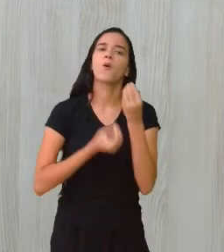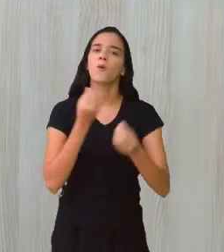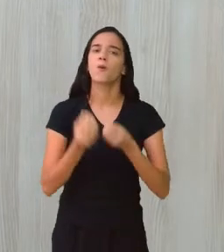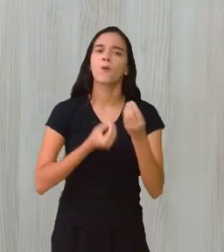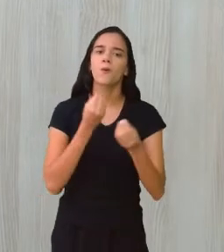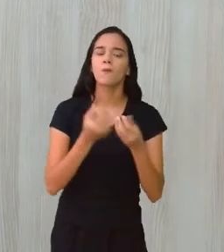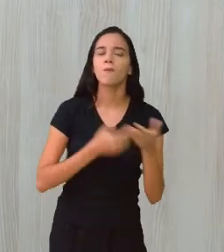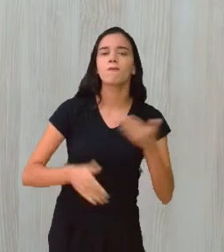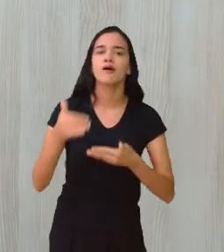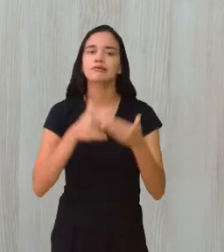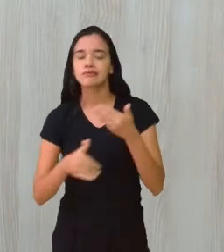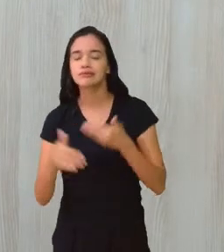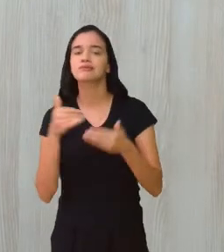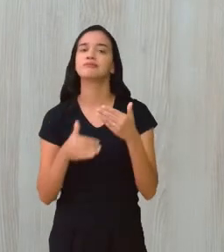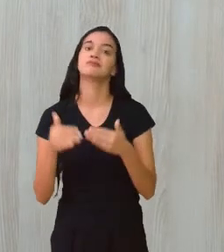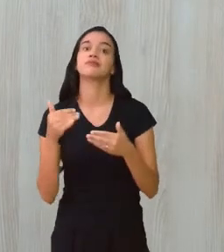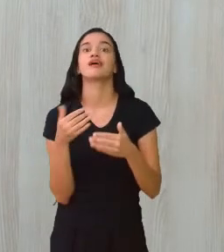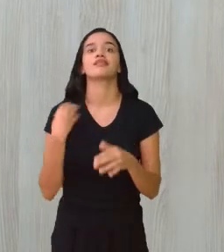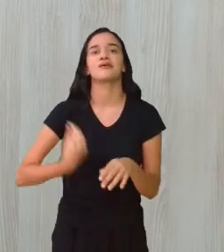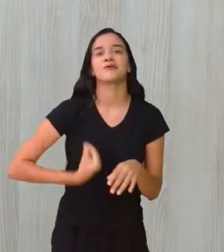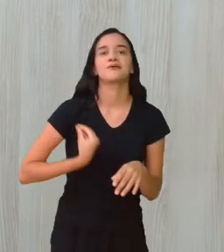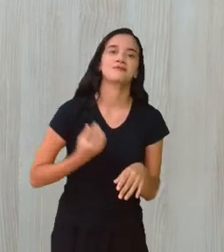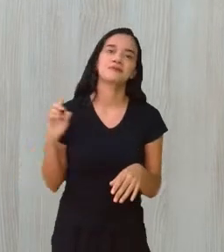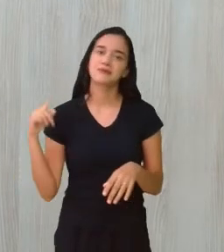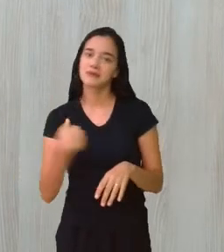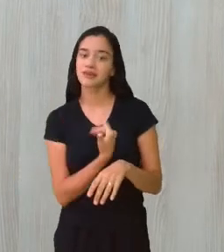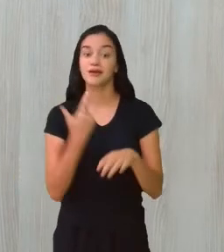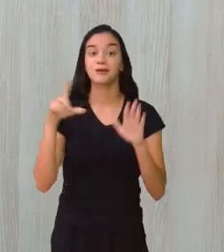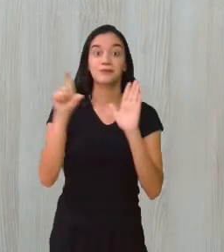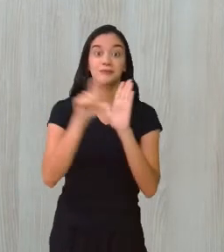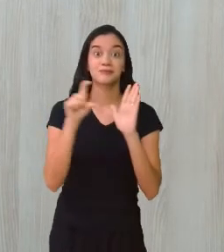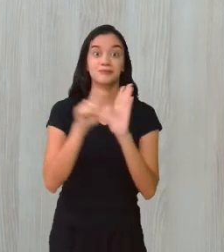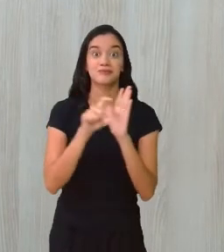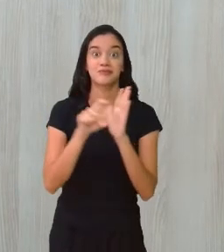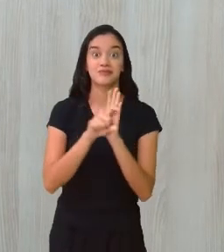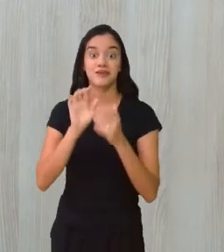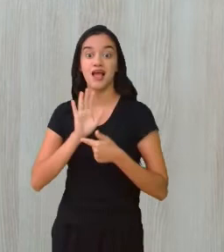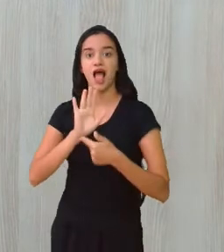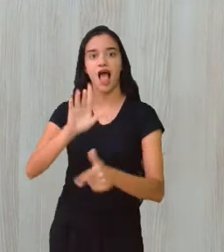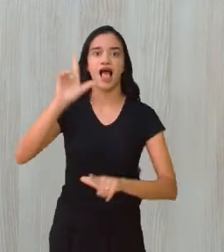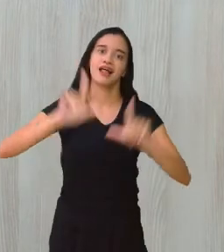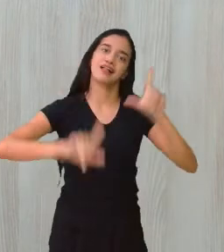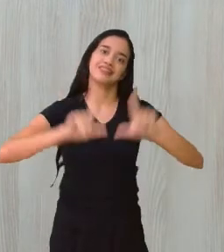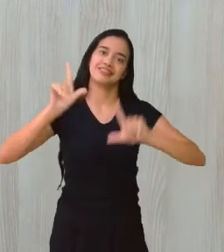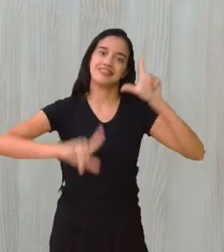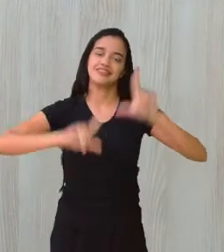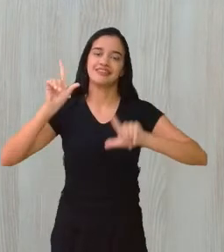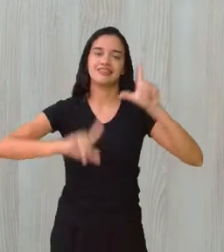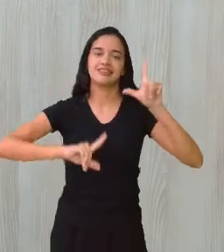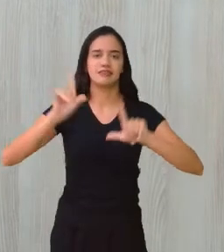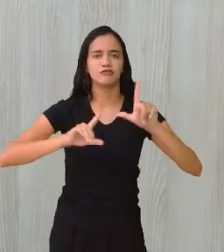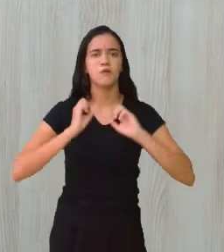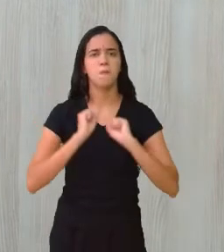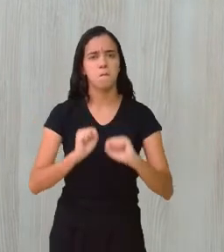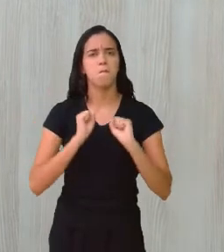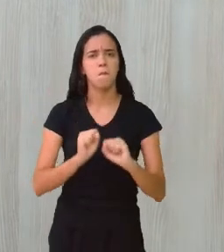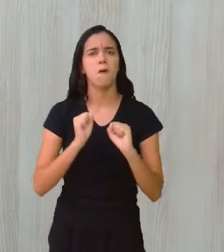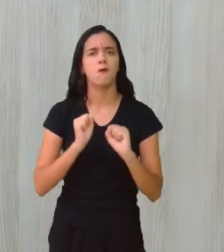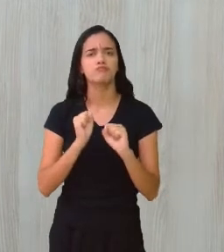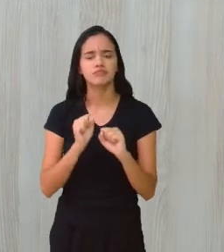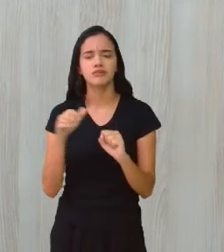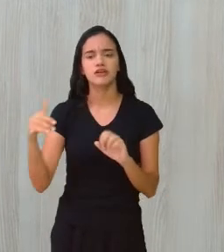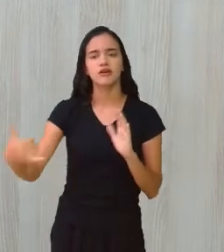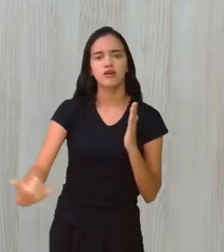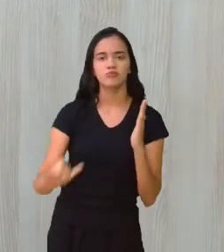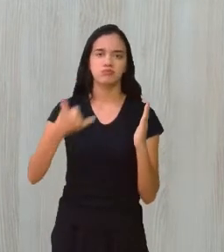participar, interagir ao vivo aqui com a gente, os QR Codes vão aparecer aí na sua telinha. Você pode direcionar